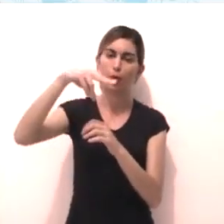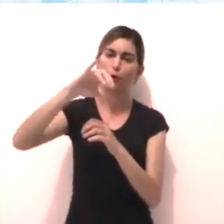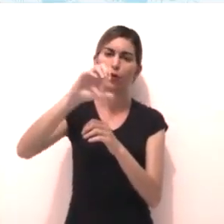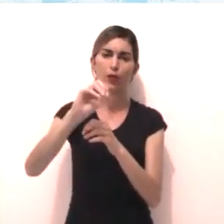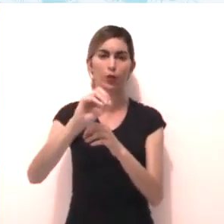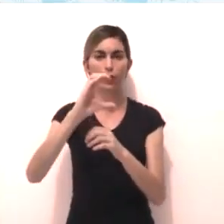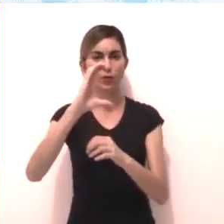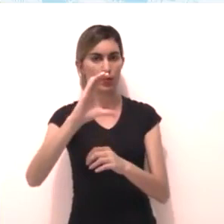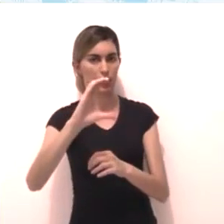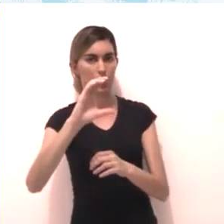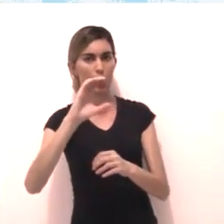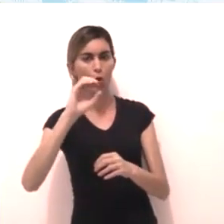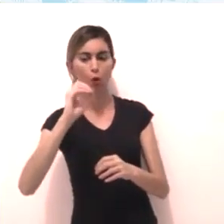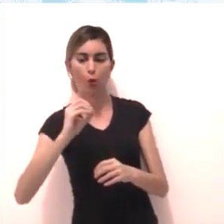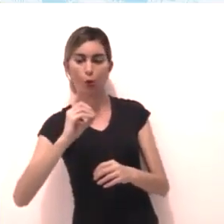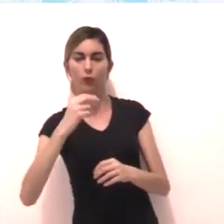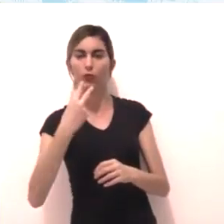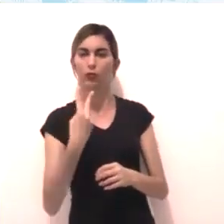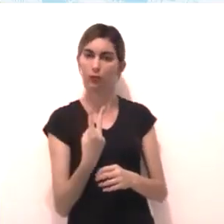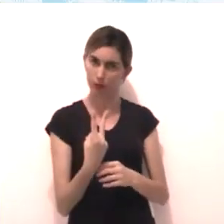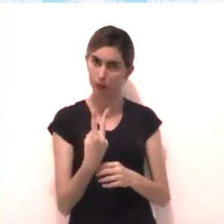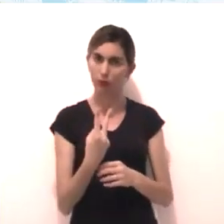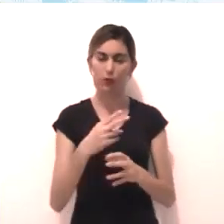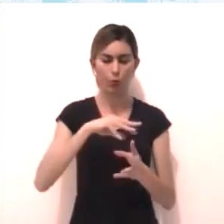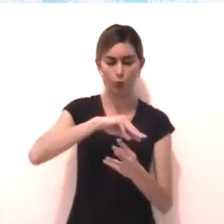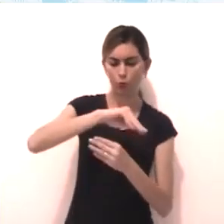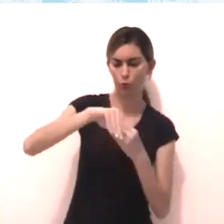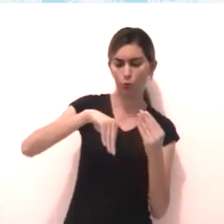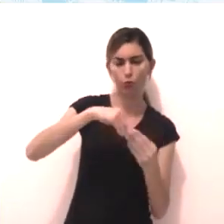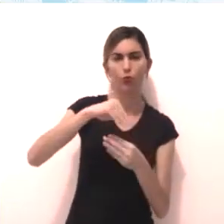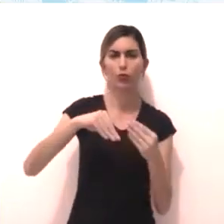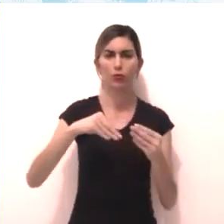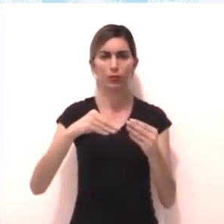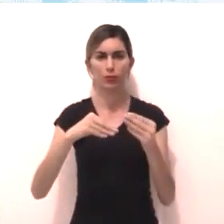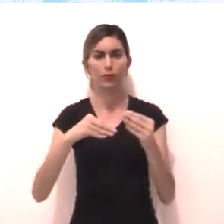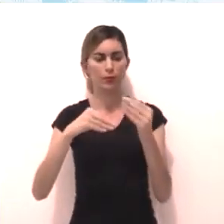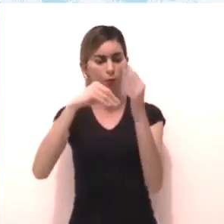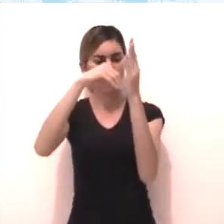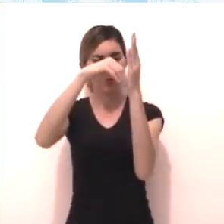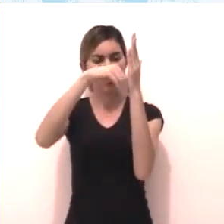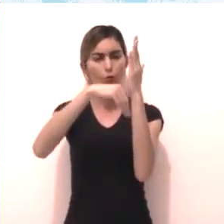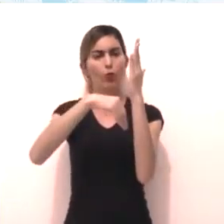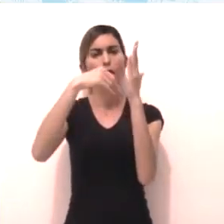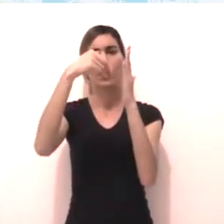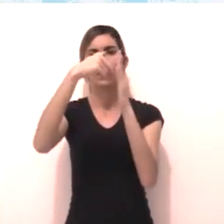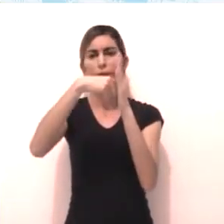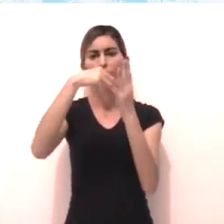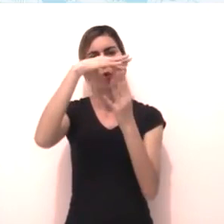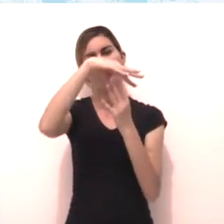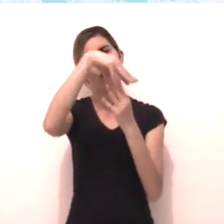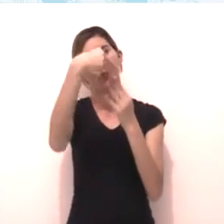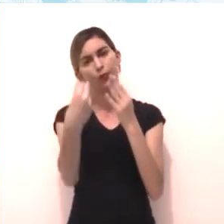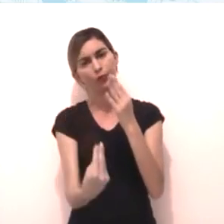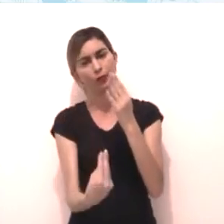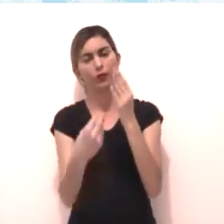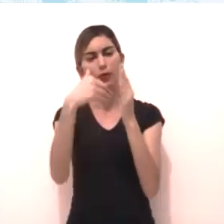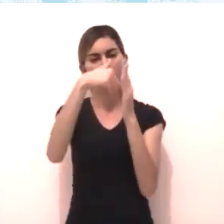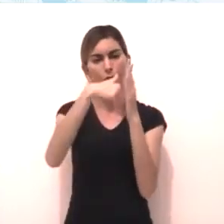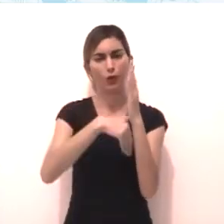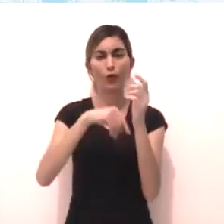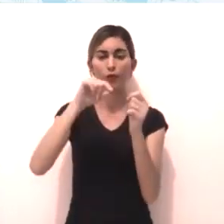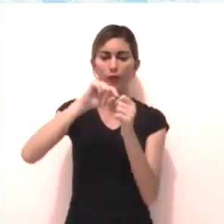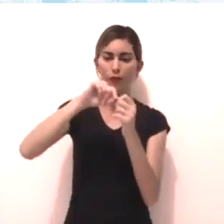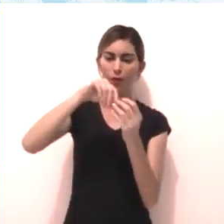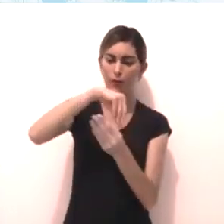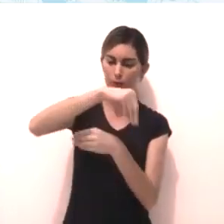é o CO2. Esses elementos, quando entram na célula da folha das plantas, vai realizar